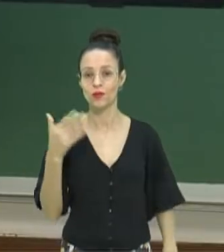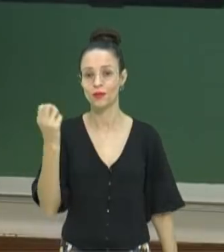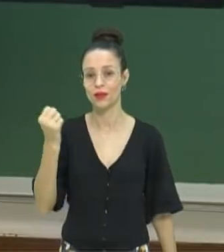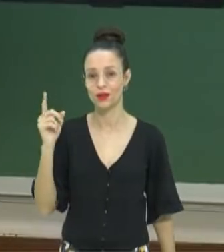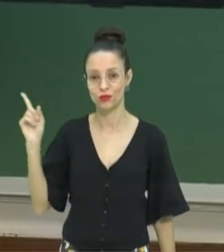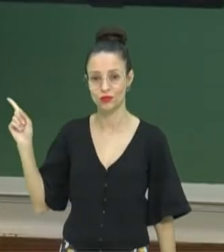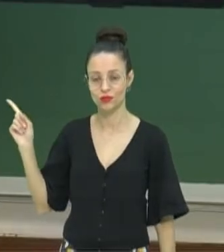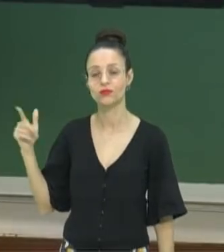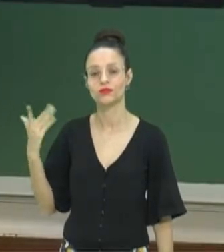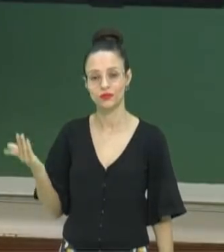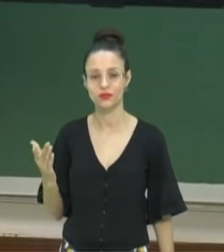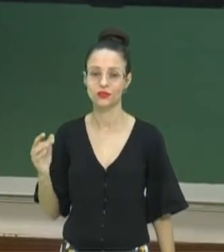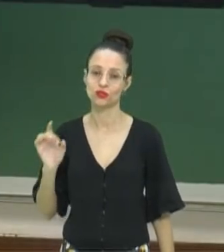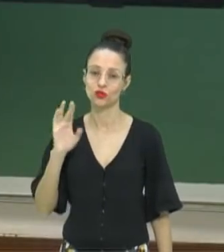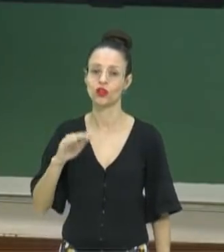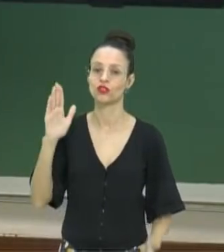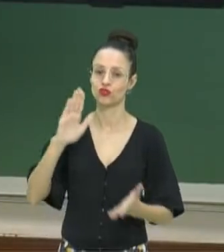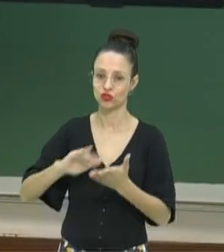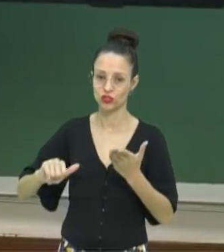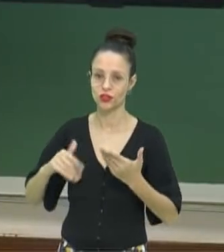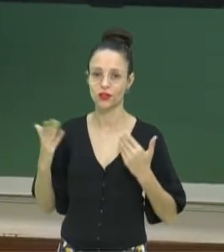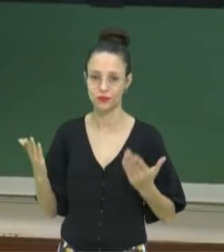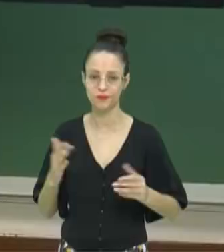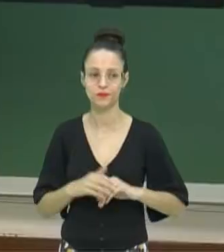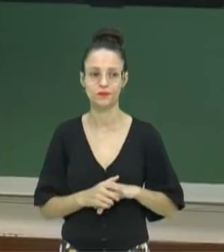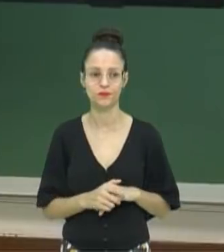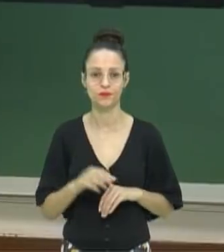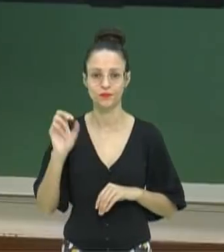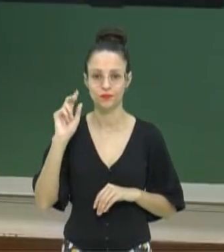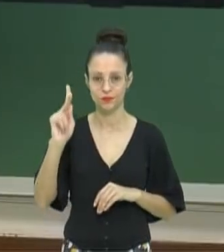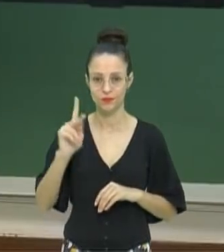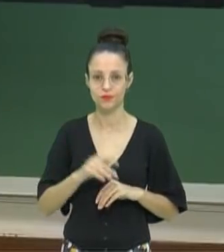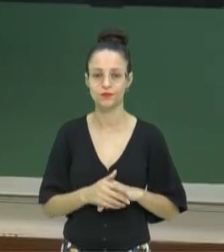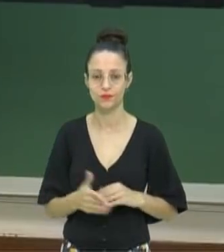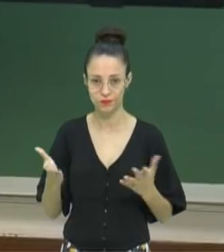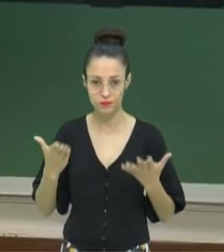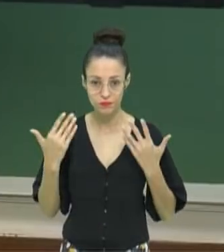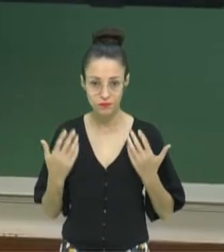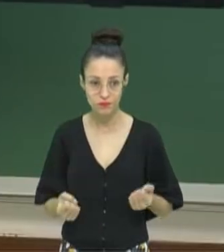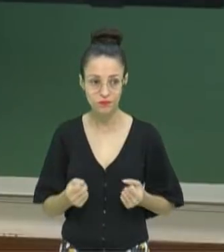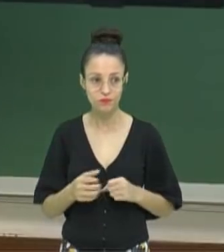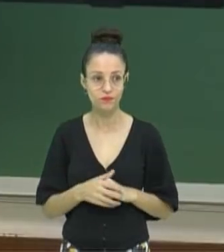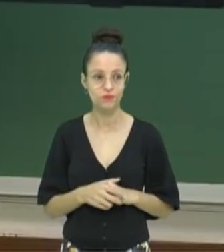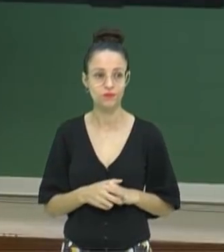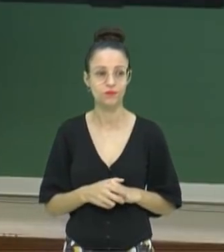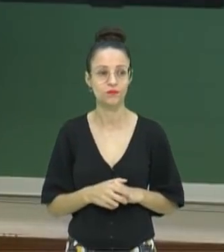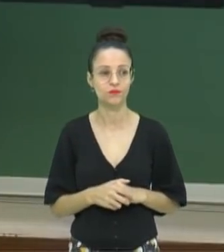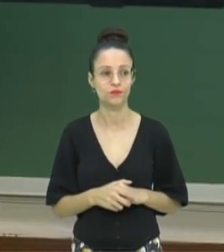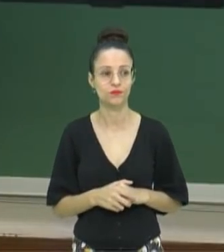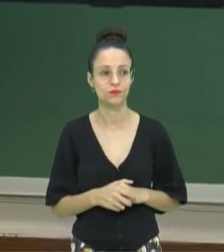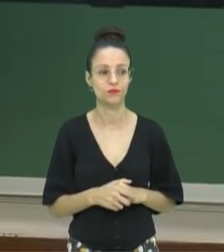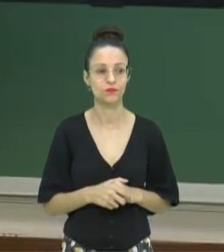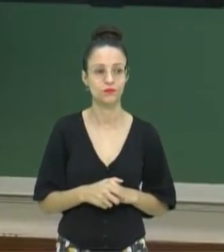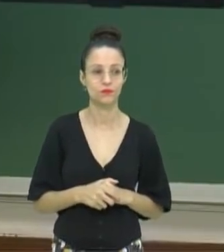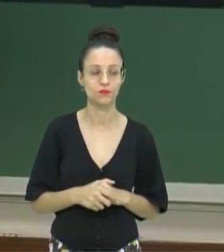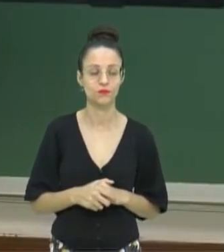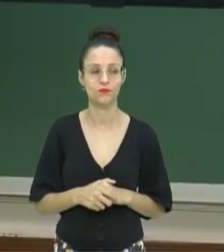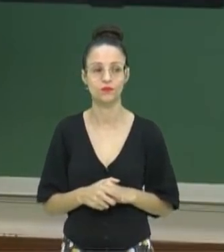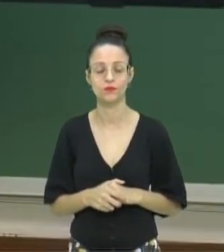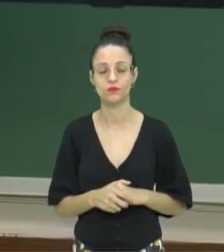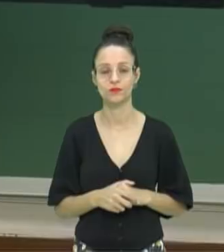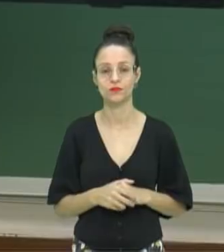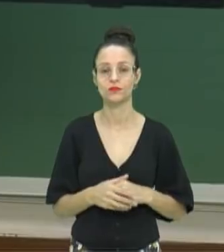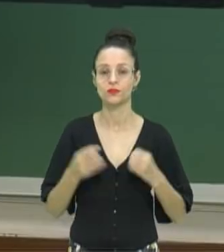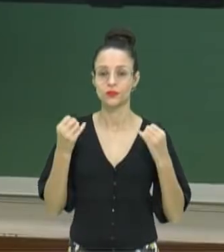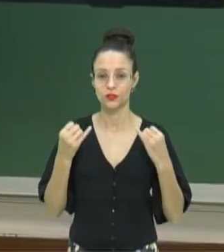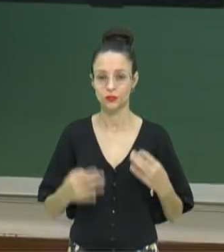ó. Que daí é só retirar da área do quadrado, ok? Vamos lá? Então, o que nós temos aqui? Expliquei para